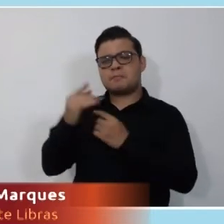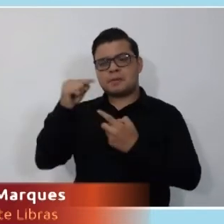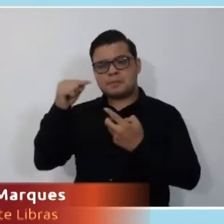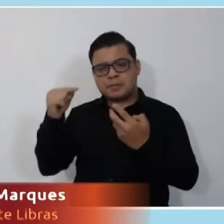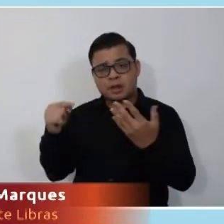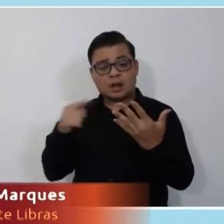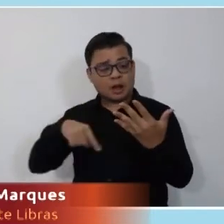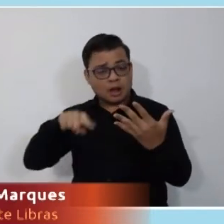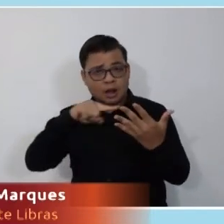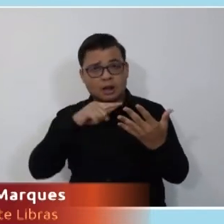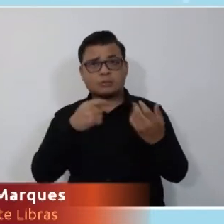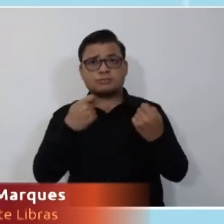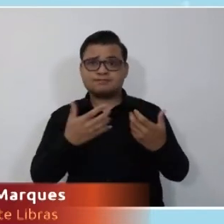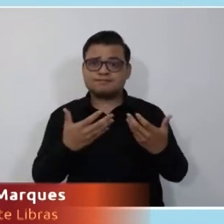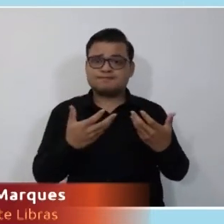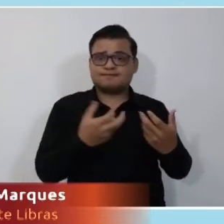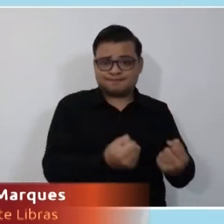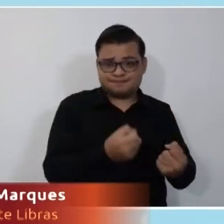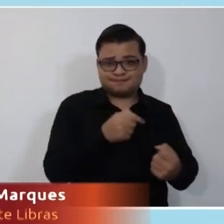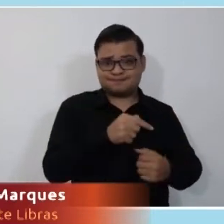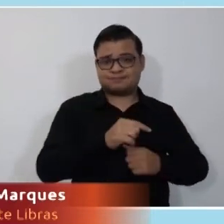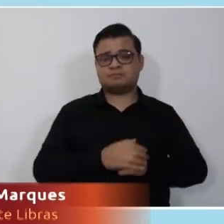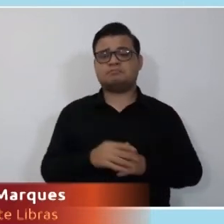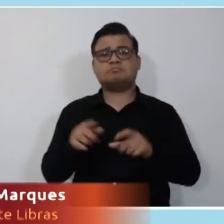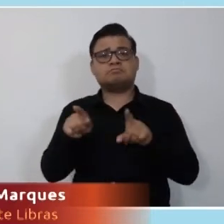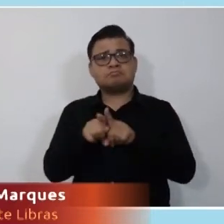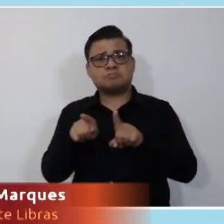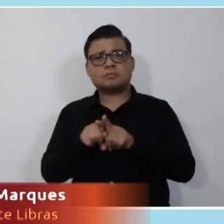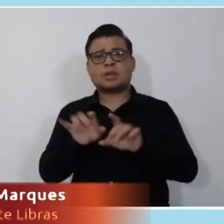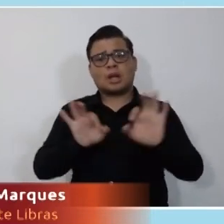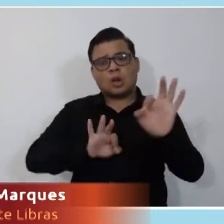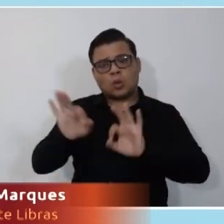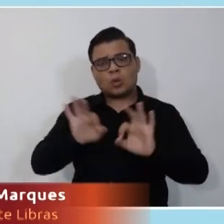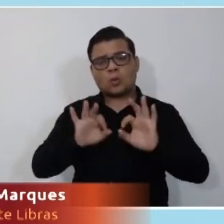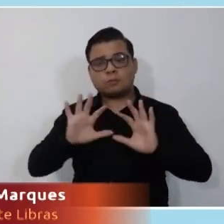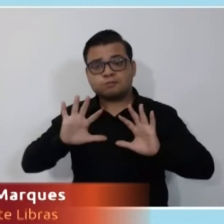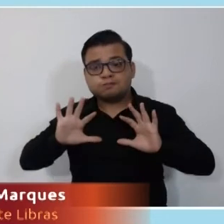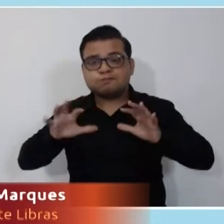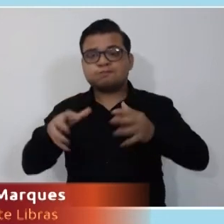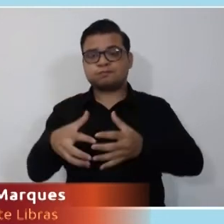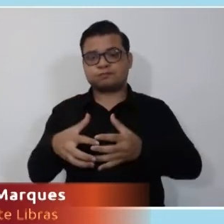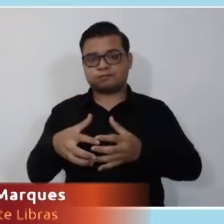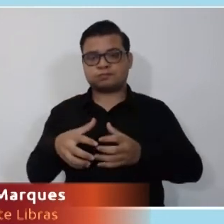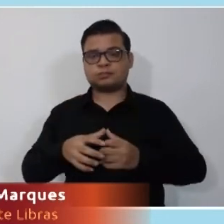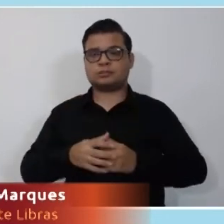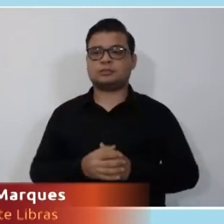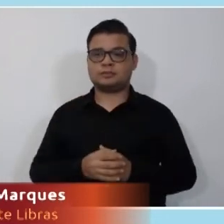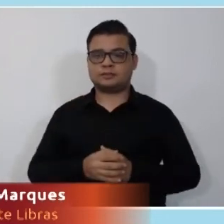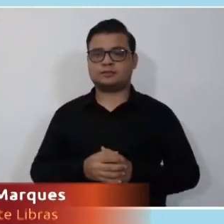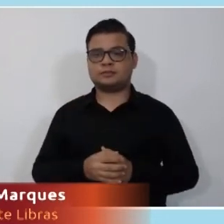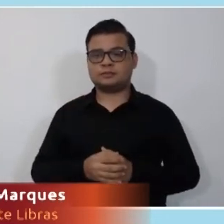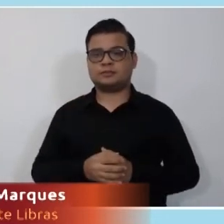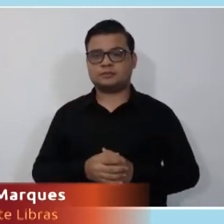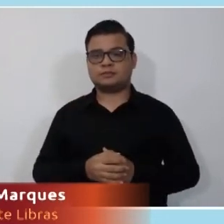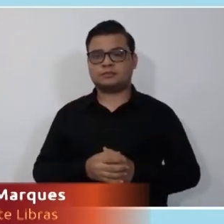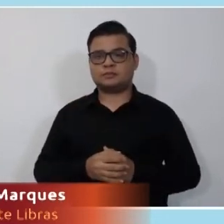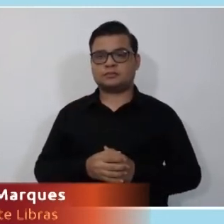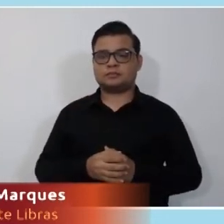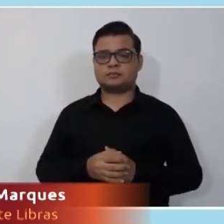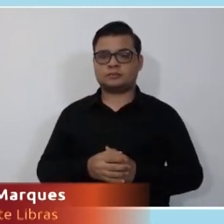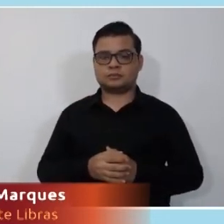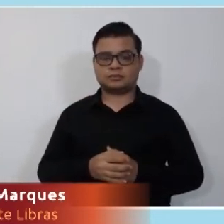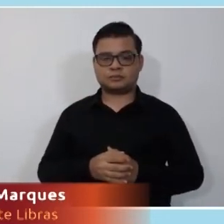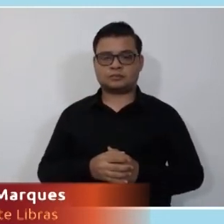que trabalhar medidas conjuntas, né? Esse é o objetivo do plano. Você poder traçar uma linha de poder propor soluções em